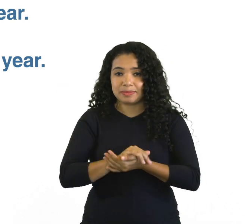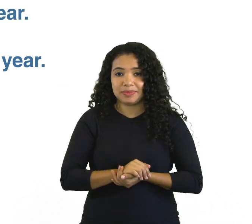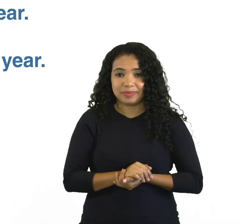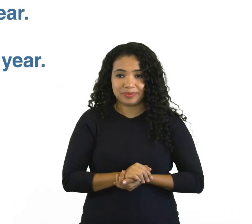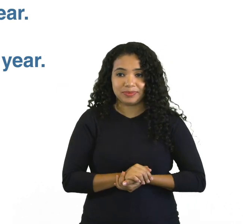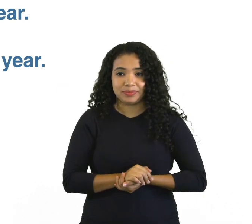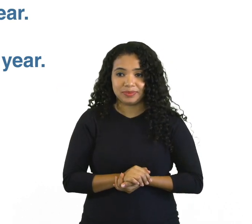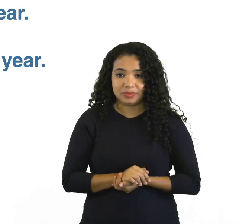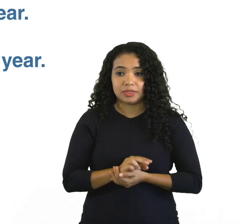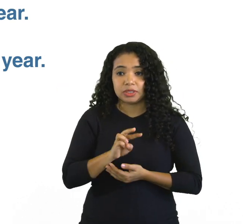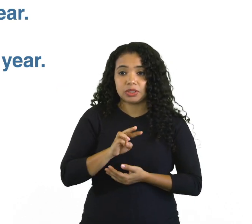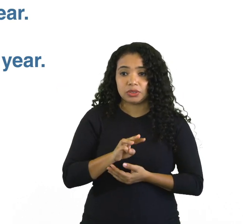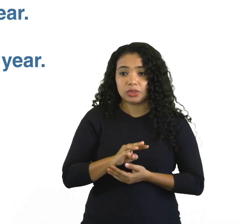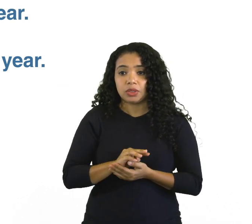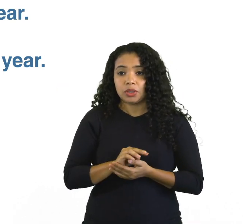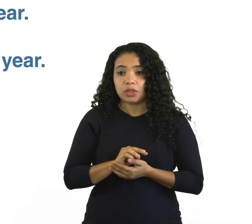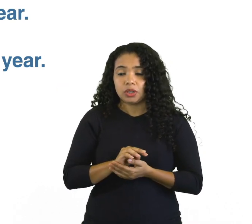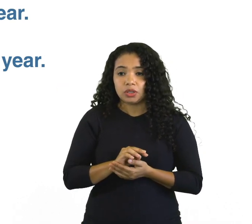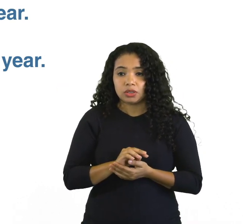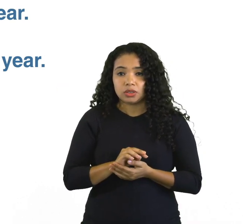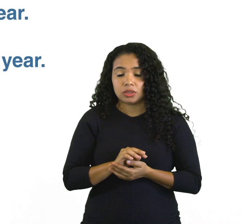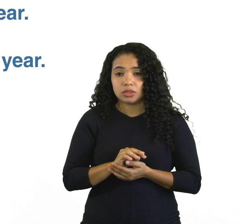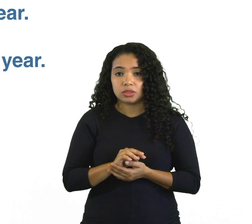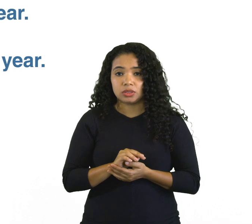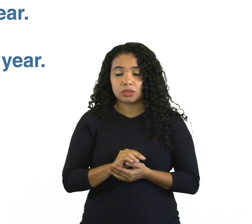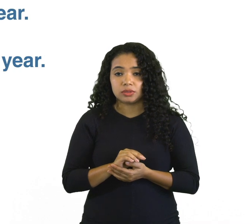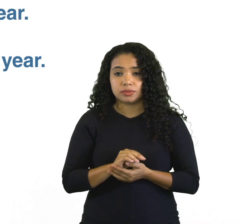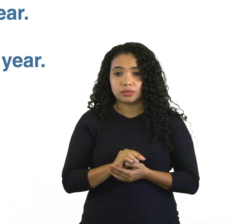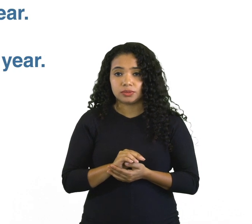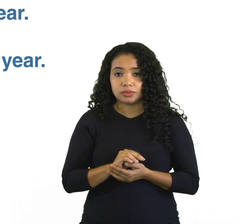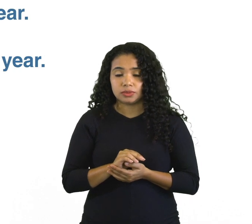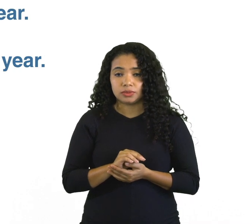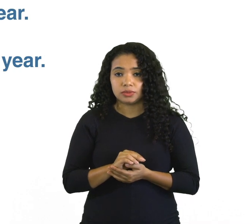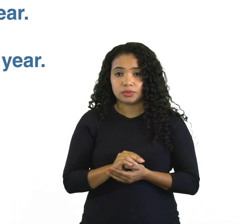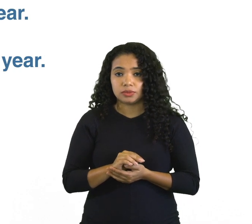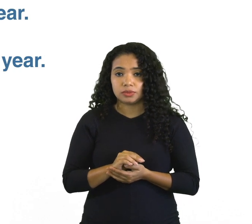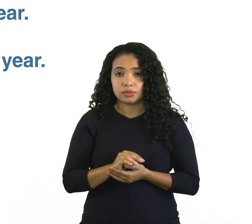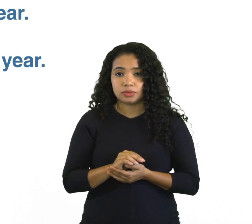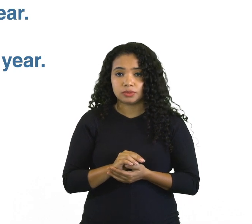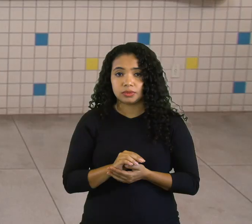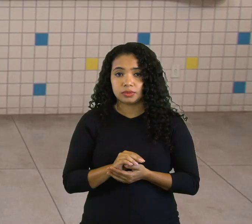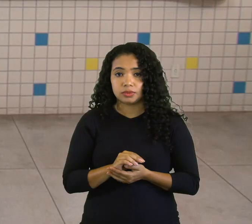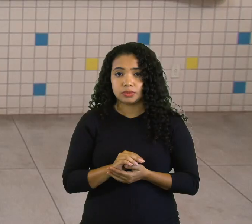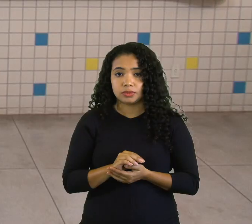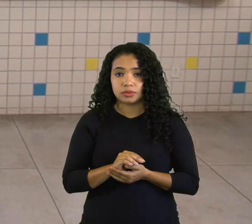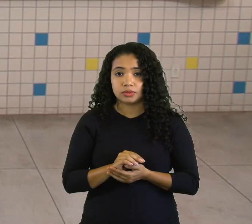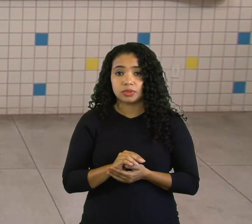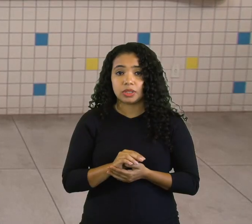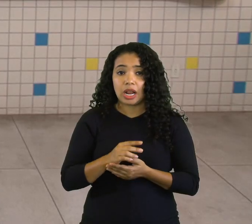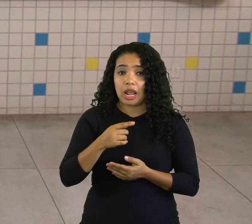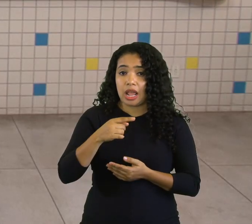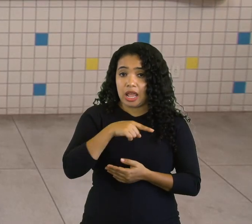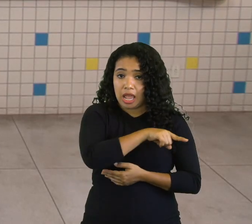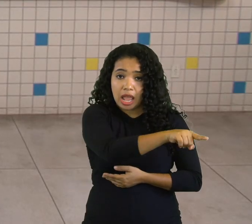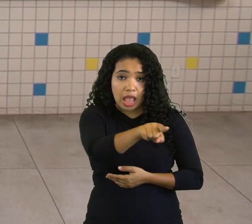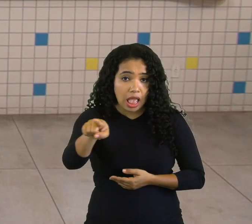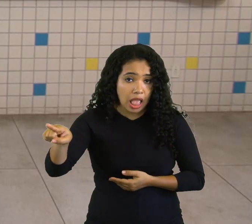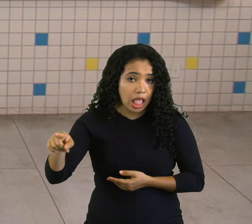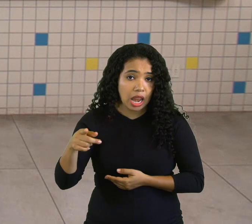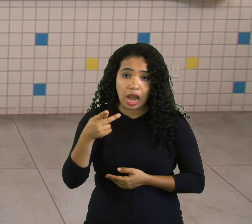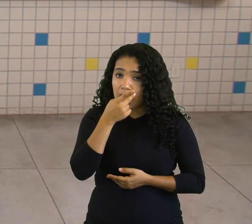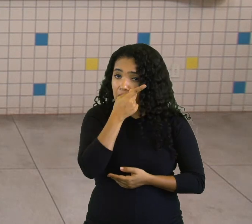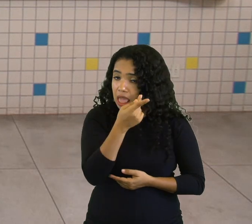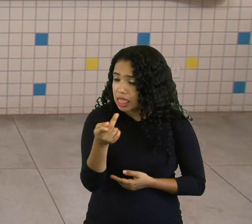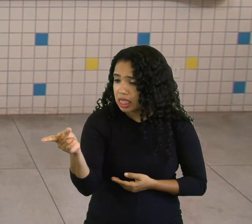will not, ou então, they want to visit my friends next year. Eles não irão visitar